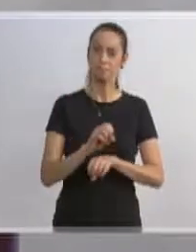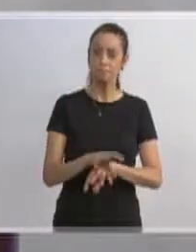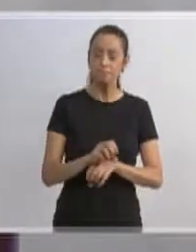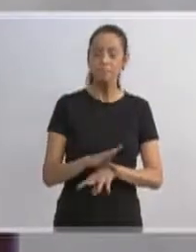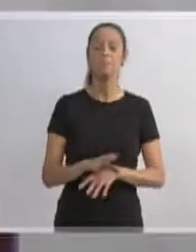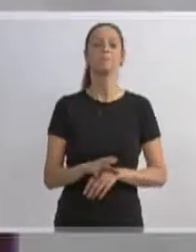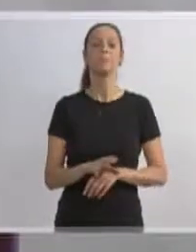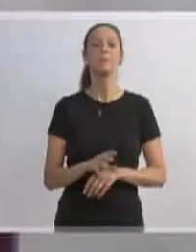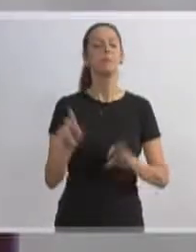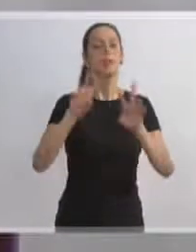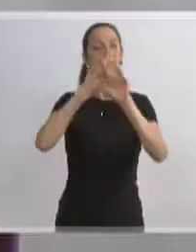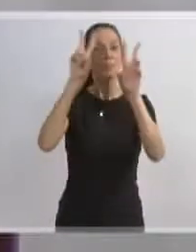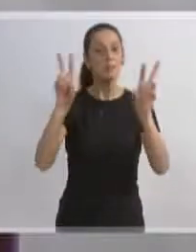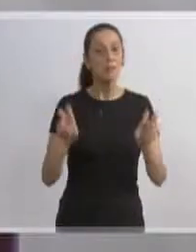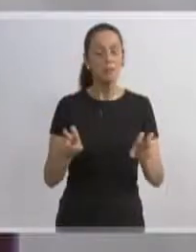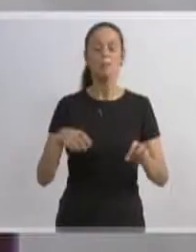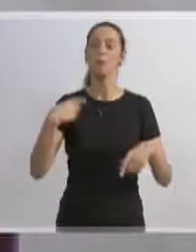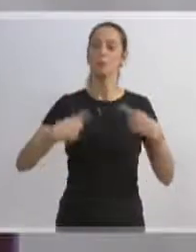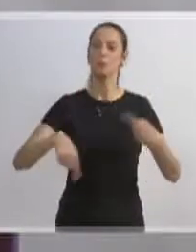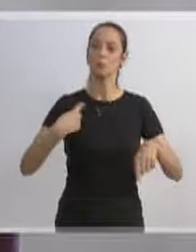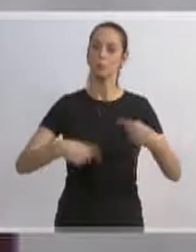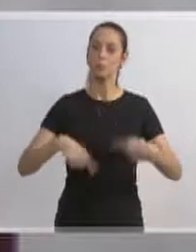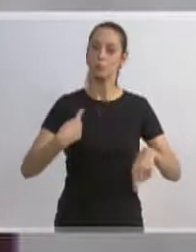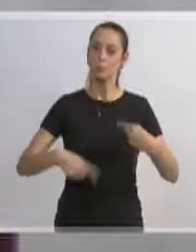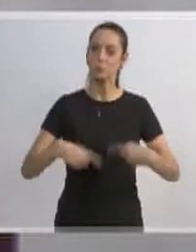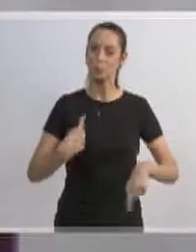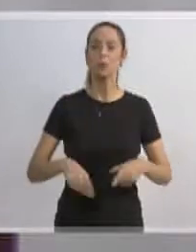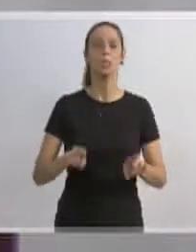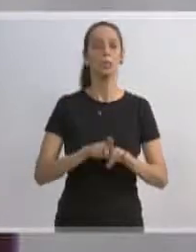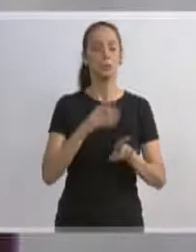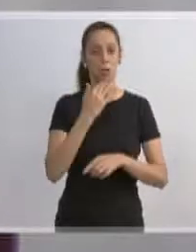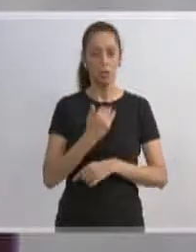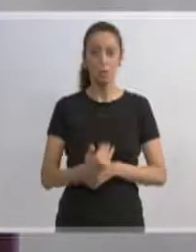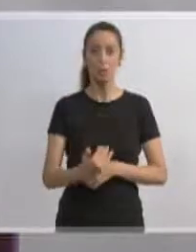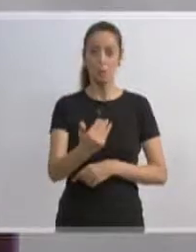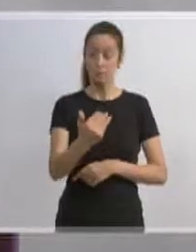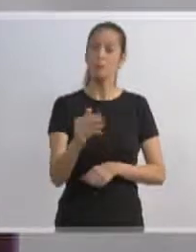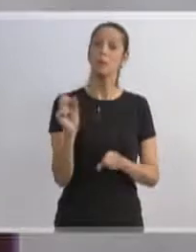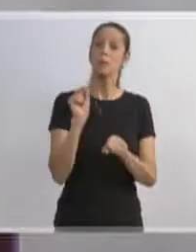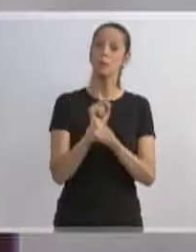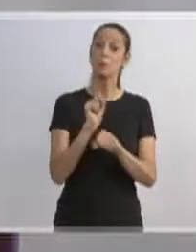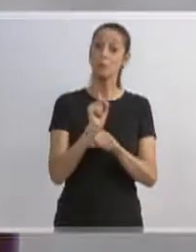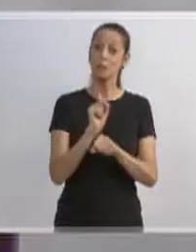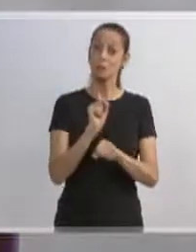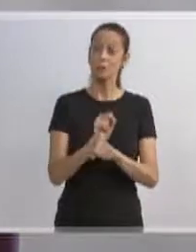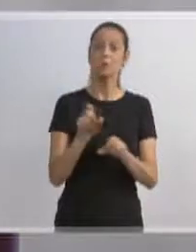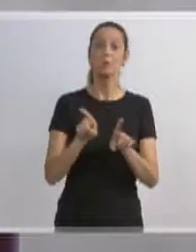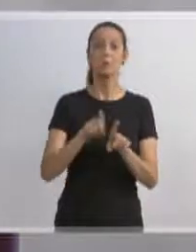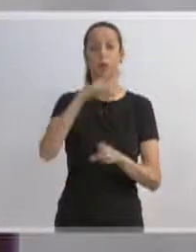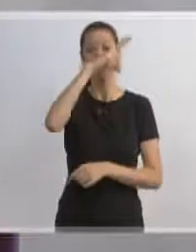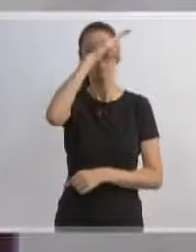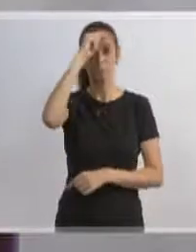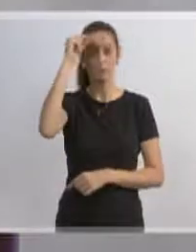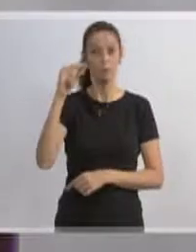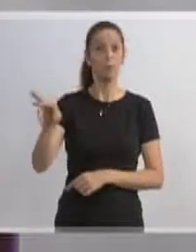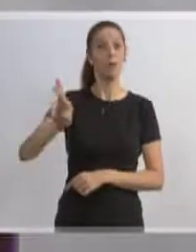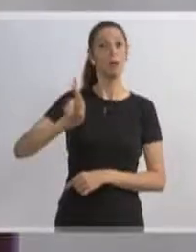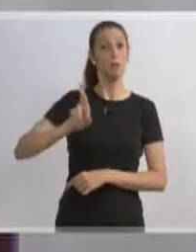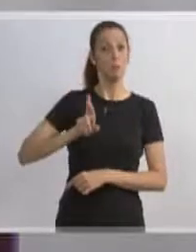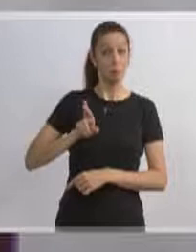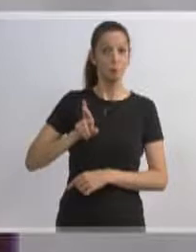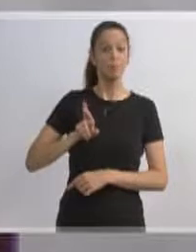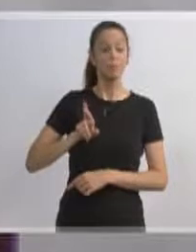ambiental, e esse assunto foi discutido e foi muito elogiado. Então, aguardamos aí o posicionamento do Executivo para que essa questão,